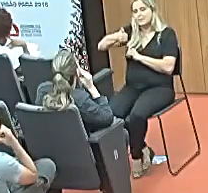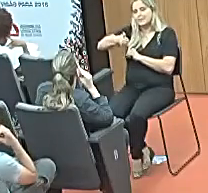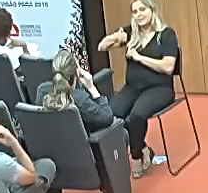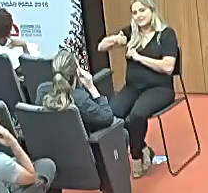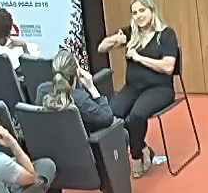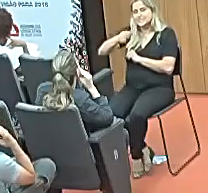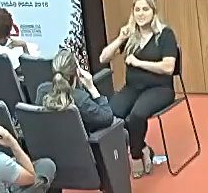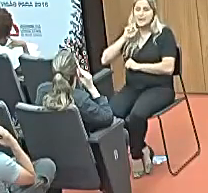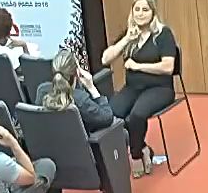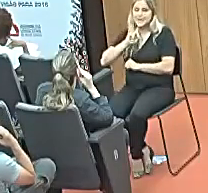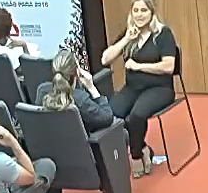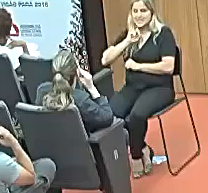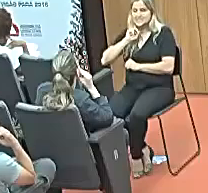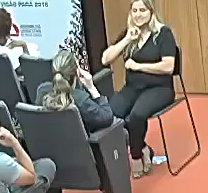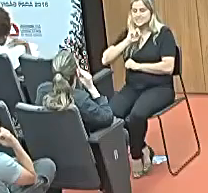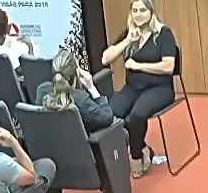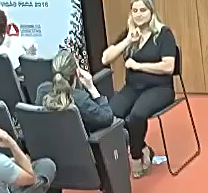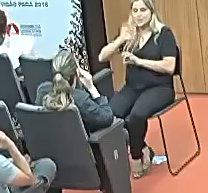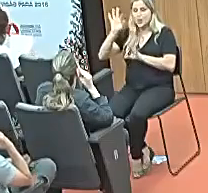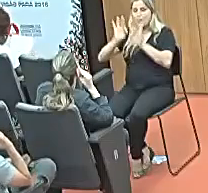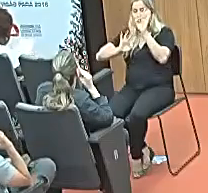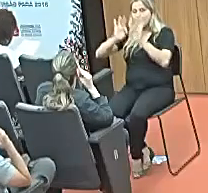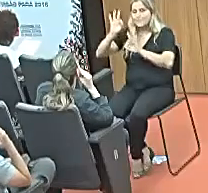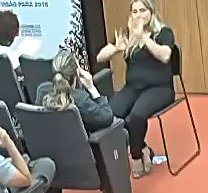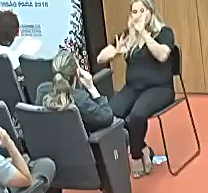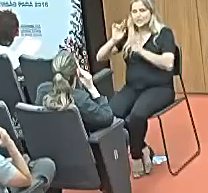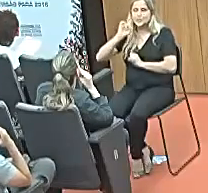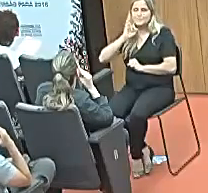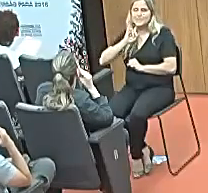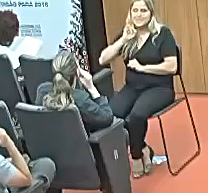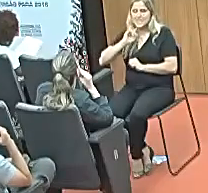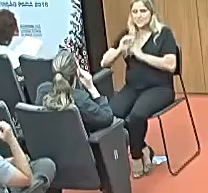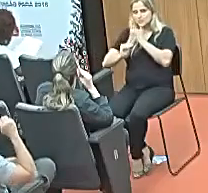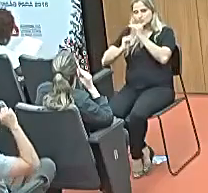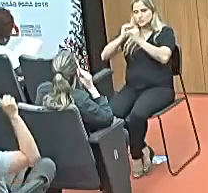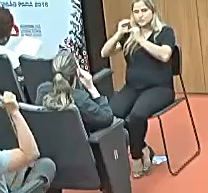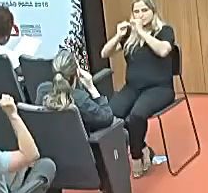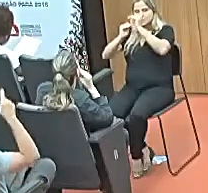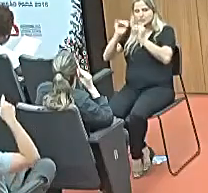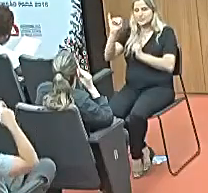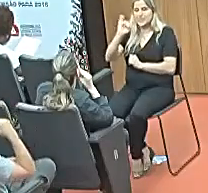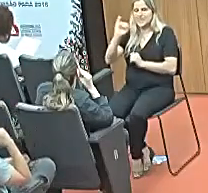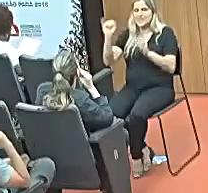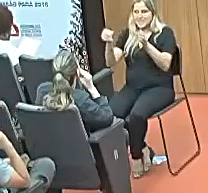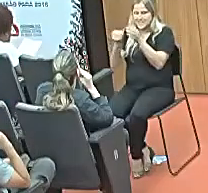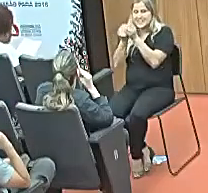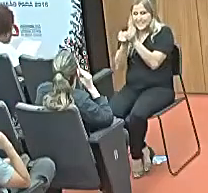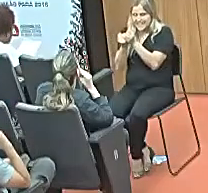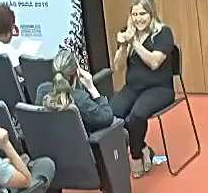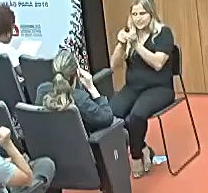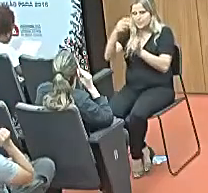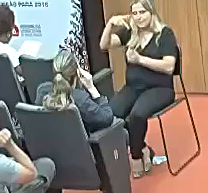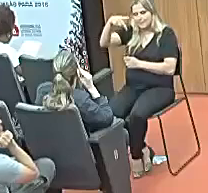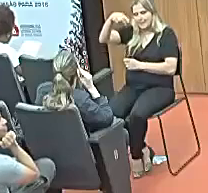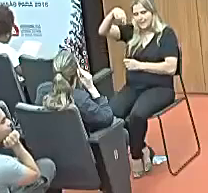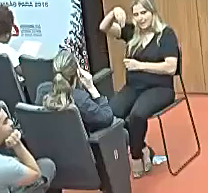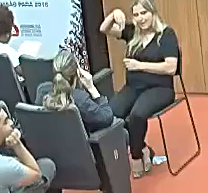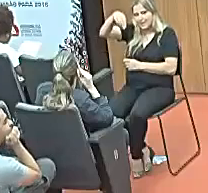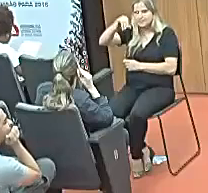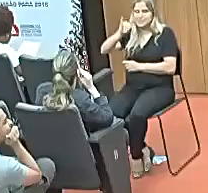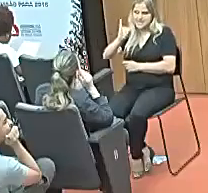história de minas o plano mineiro de desenvolvimento integrado o pmdb es que veio pra assembléia